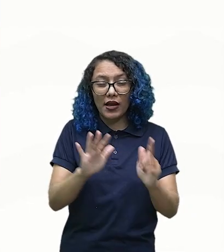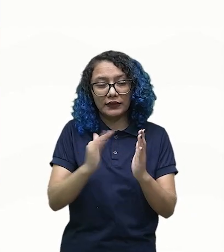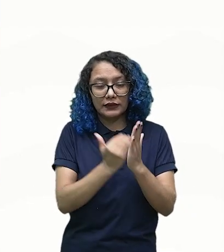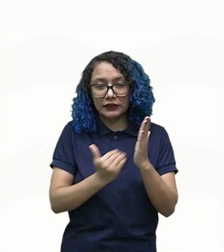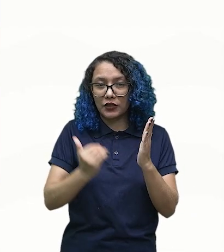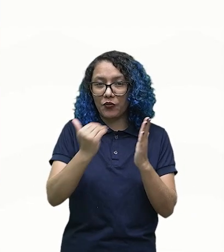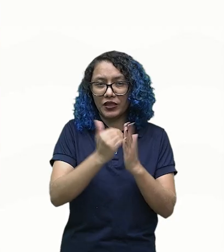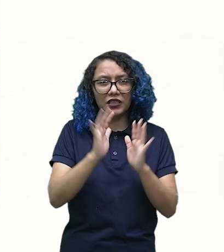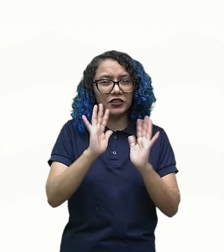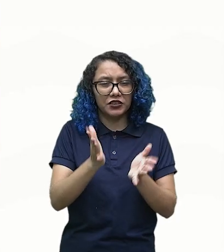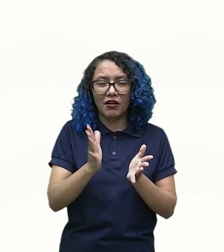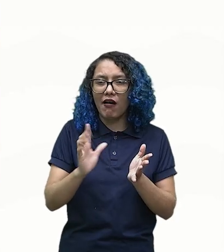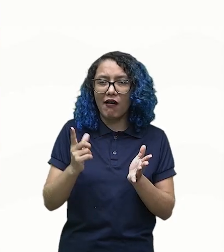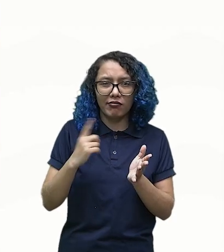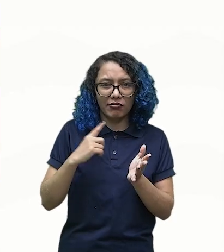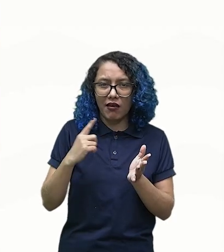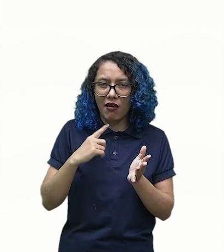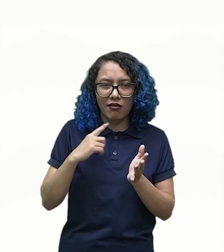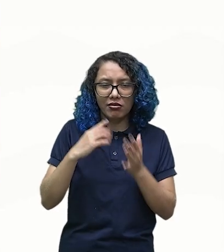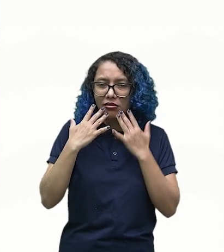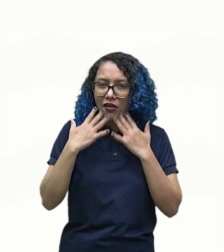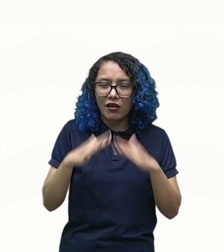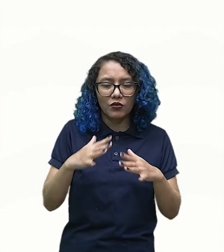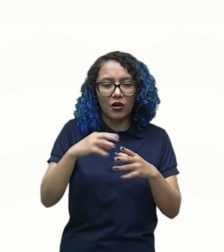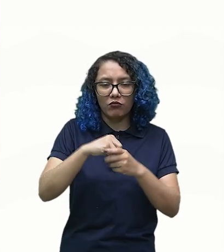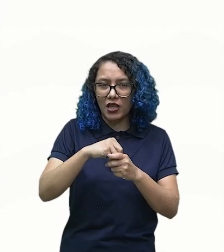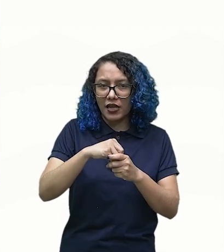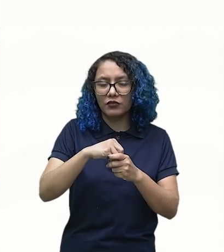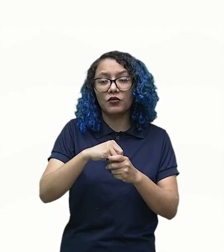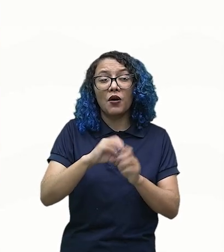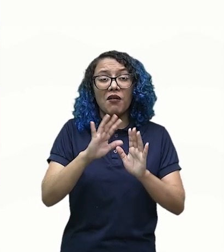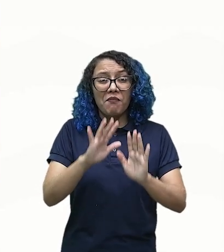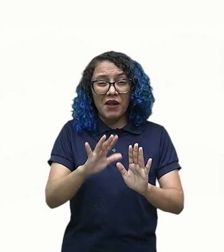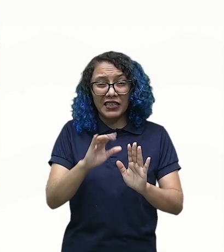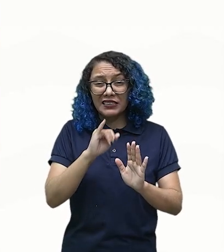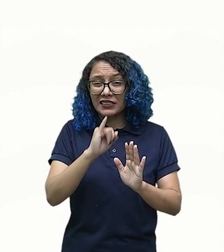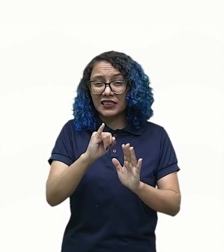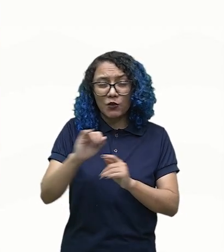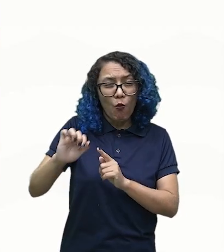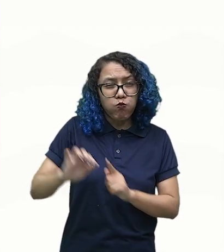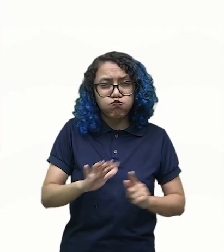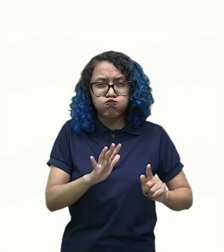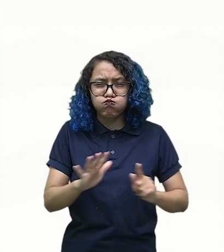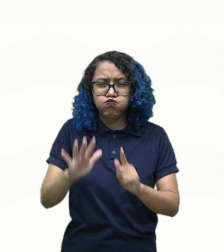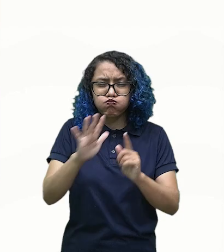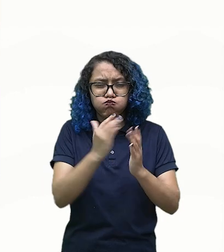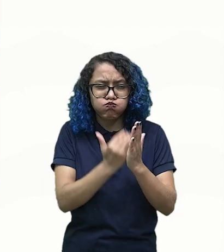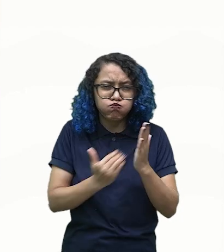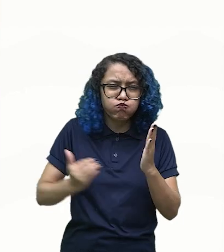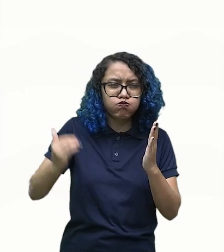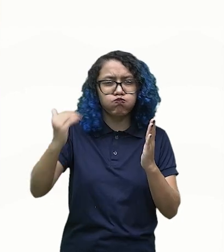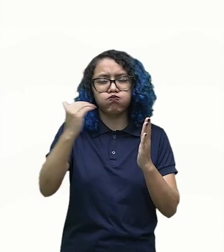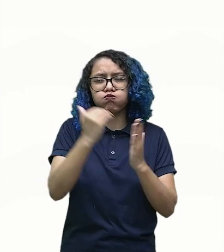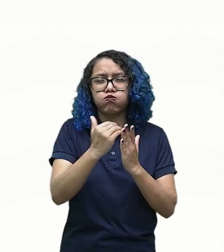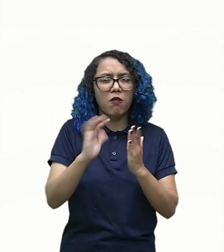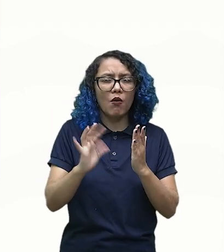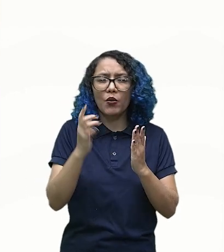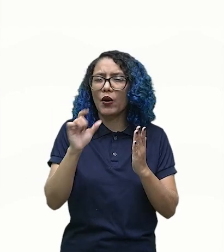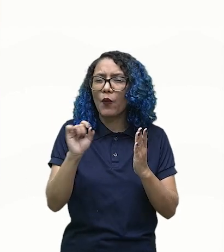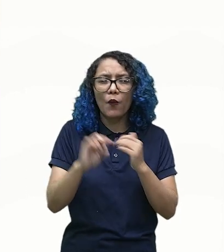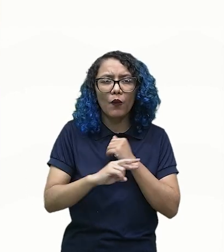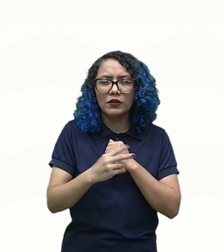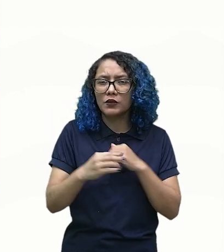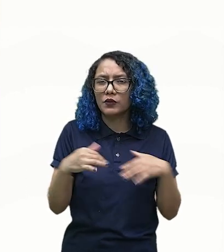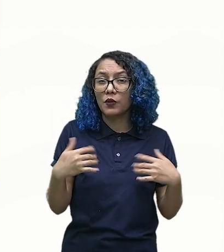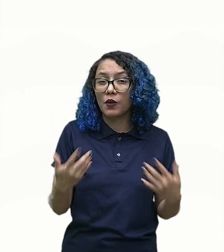já ocorrem de maneira natural na atmosfera. Quando esses gases eles estão em maior quantidade, o que vai